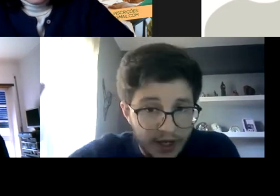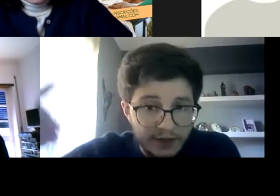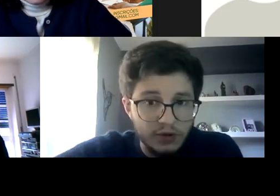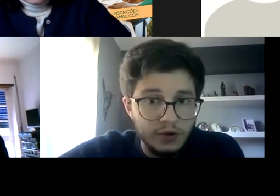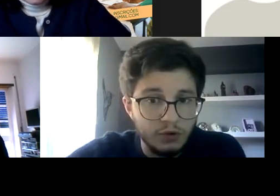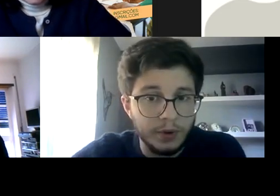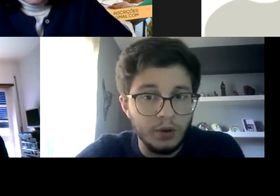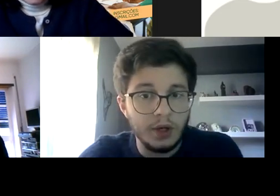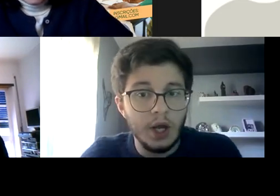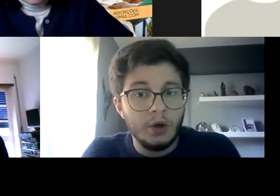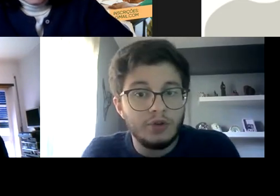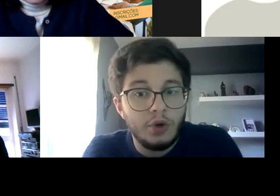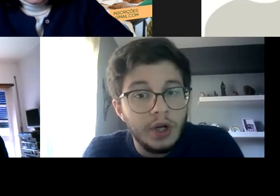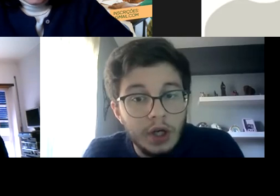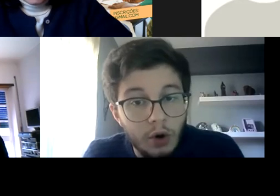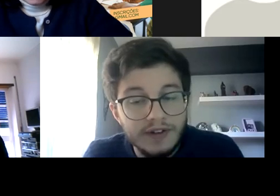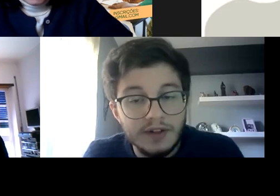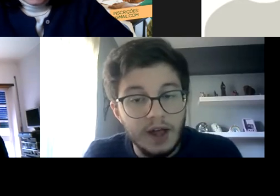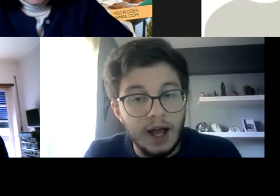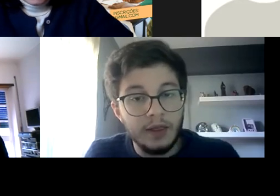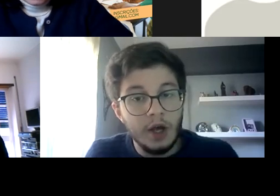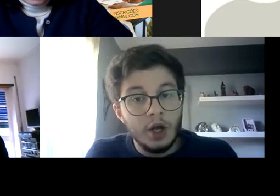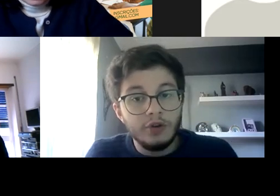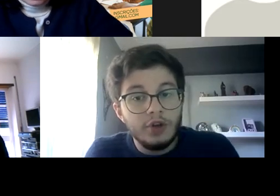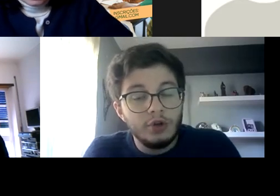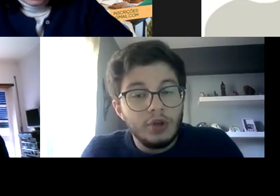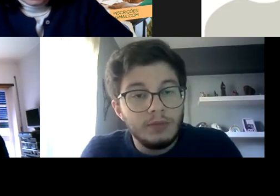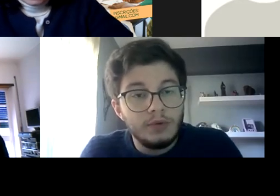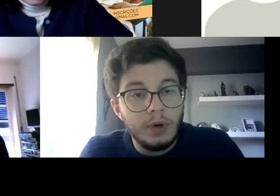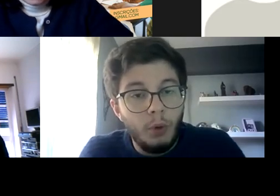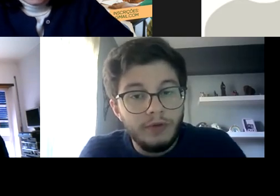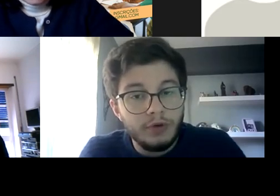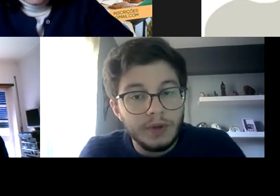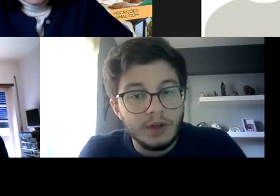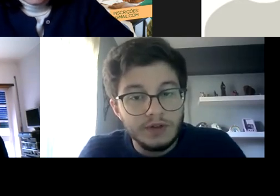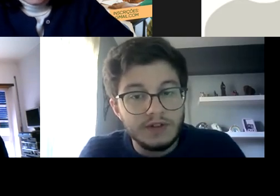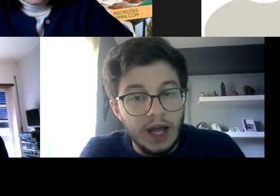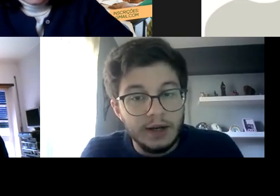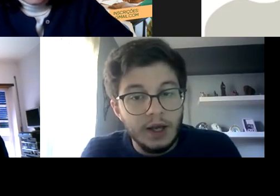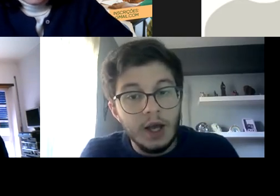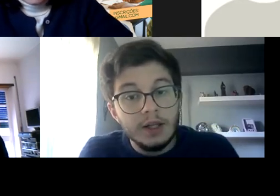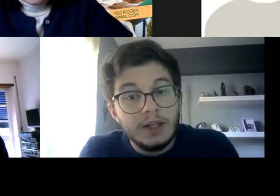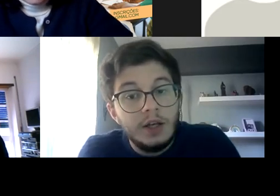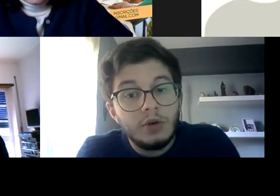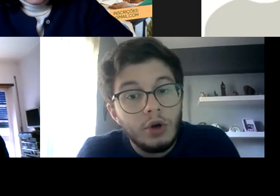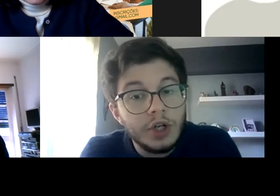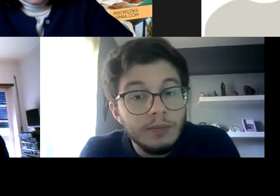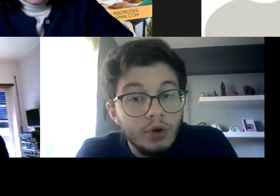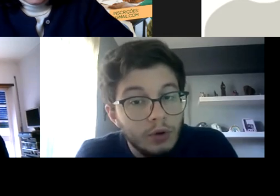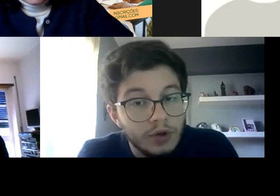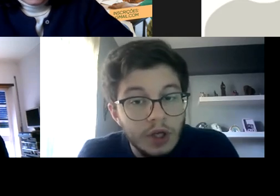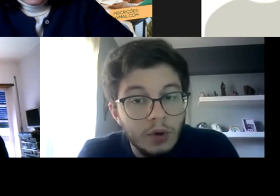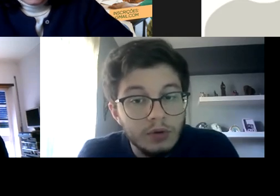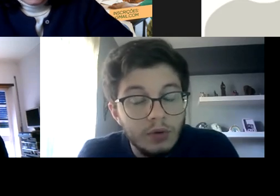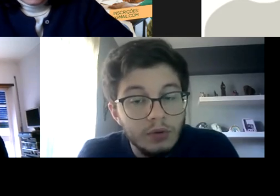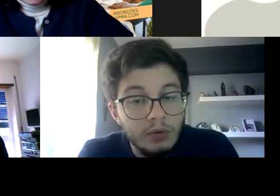ao ingresso ao ensino superior? Ou seja, eu creio que com essa idade nós ainda não temos uma formação necessária daquilo que nós queremos ou